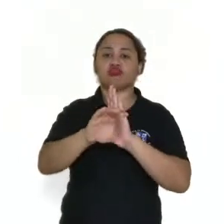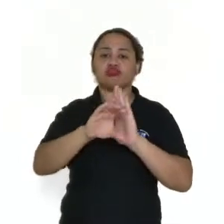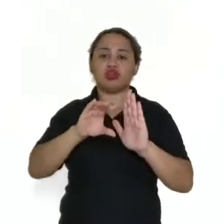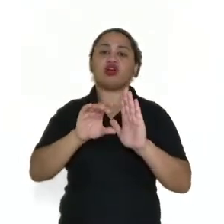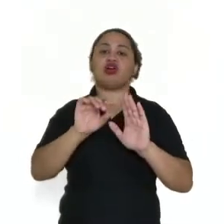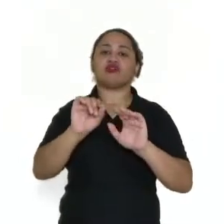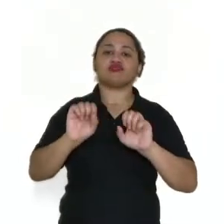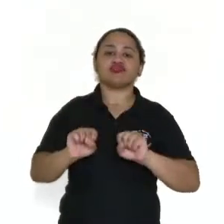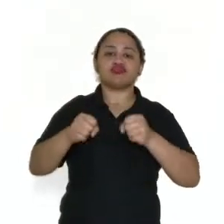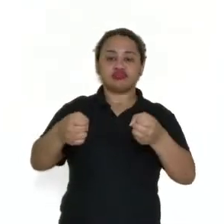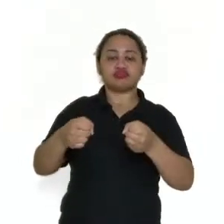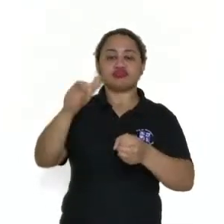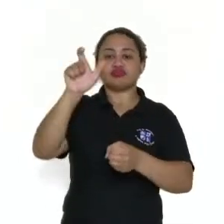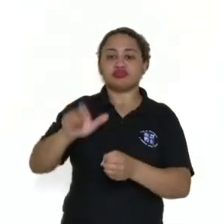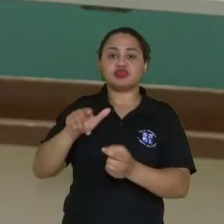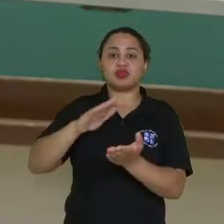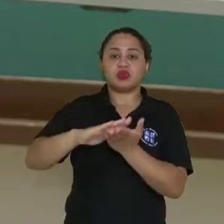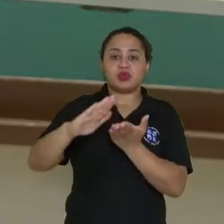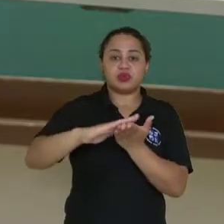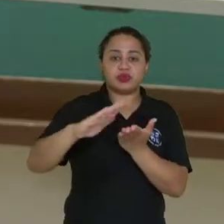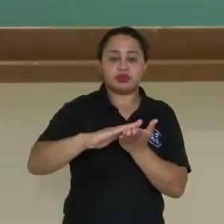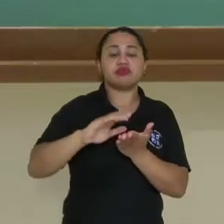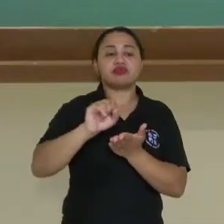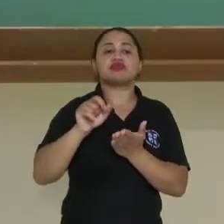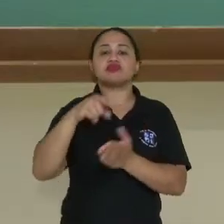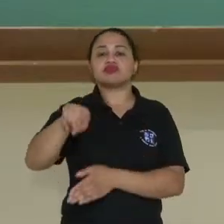do Consumidor, né? Se vocês responderam aí